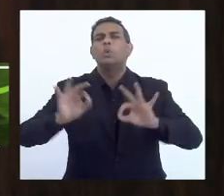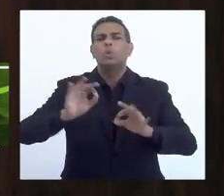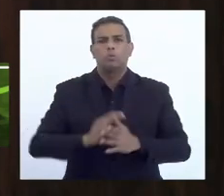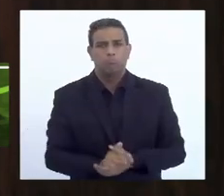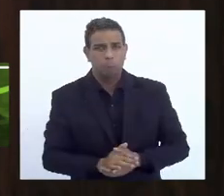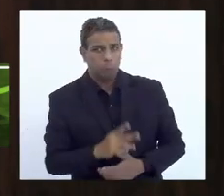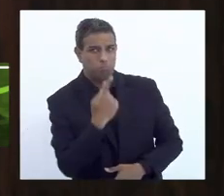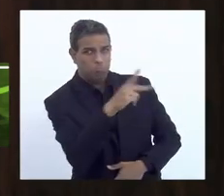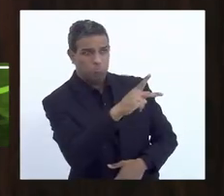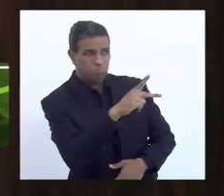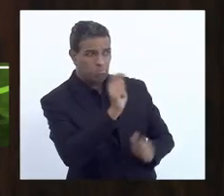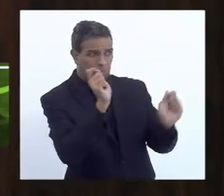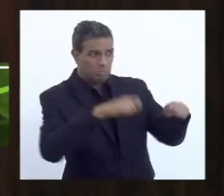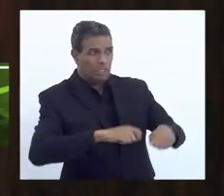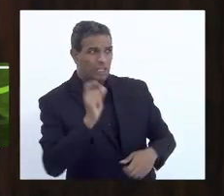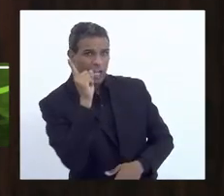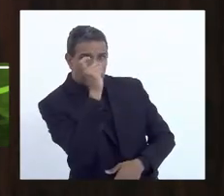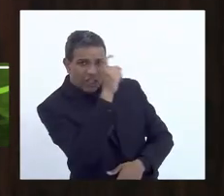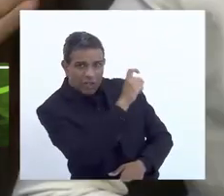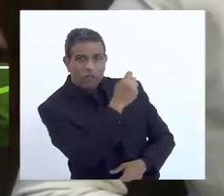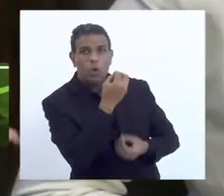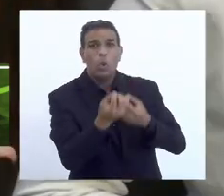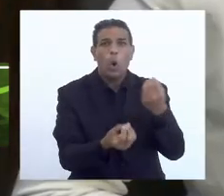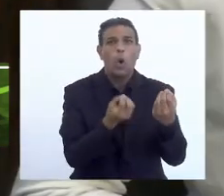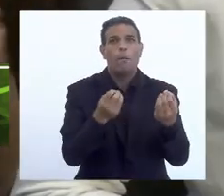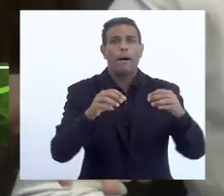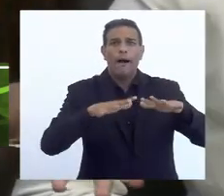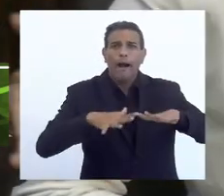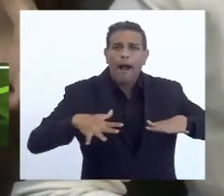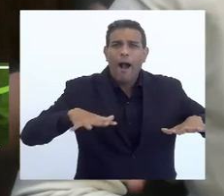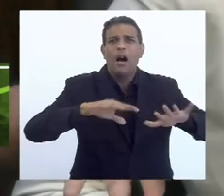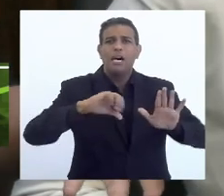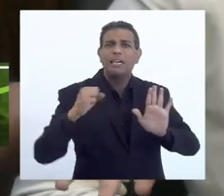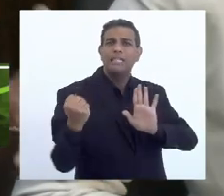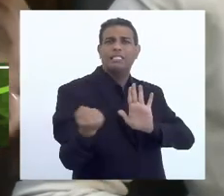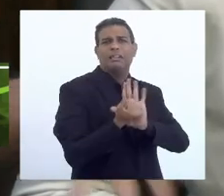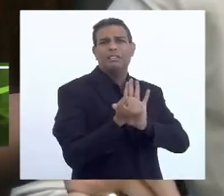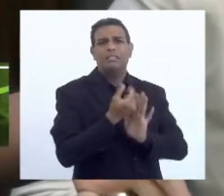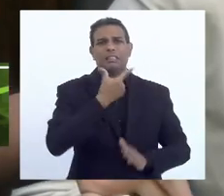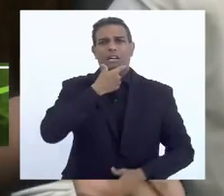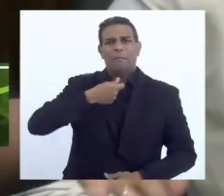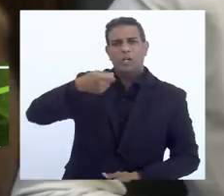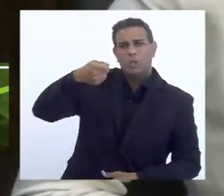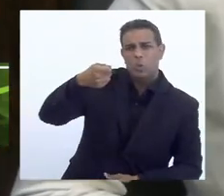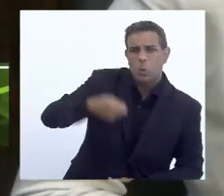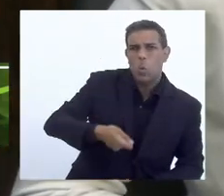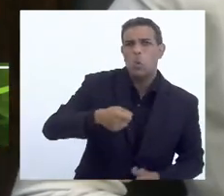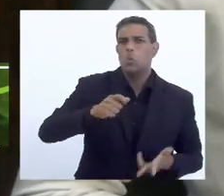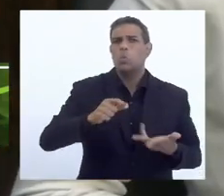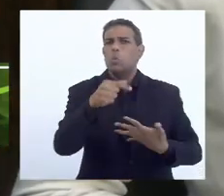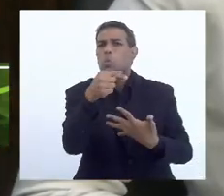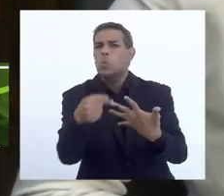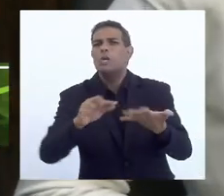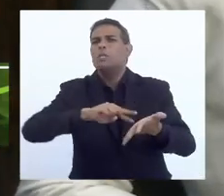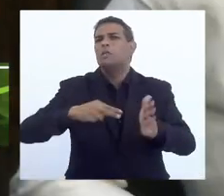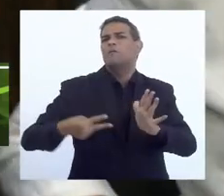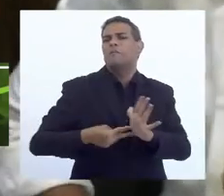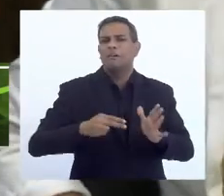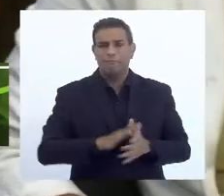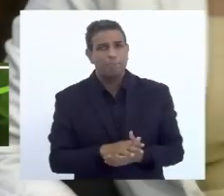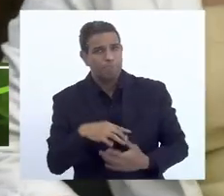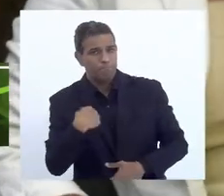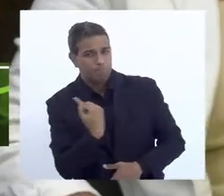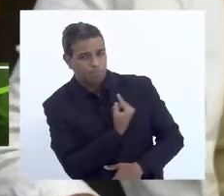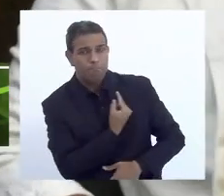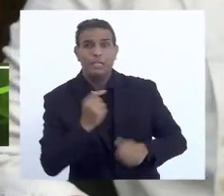ele é violento com as mulheres, do ponto de vista simbólico, se é misógino, se defende o ódio ou não é. Né? Então, acho que a gente